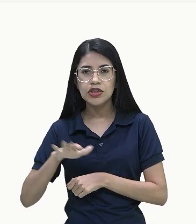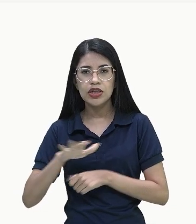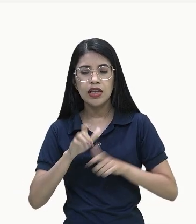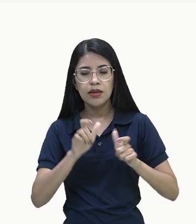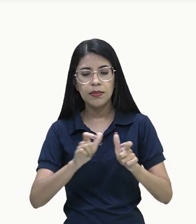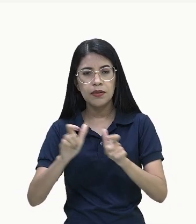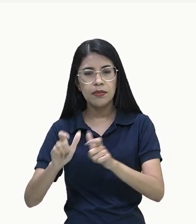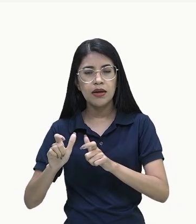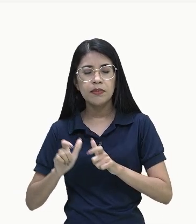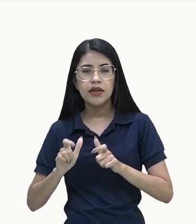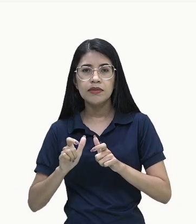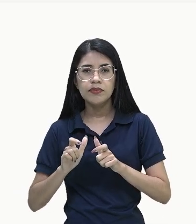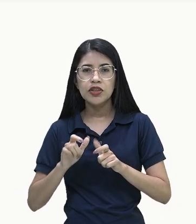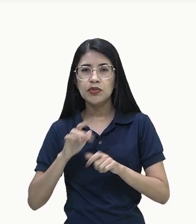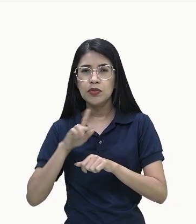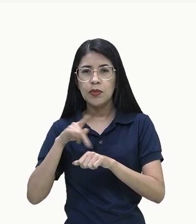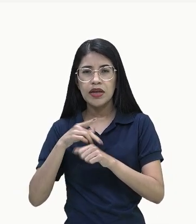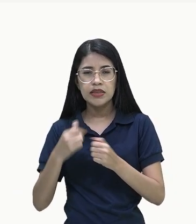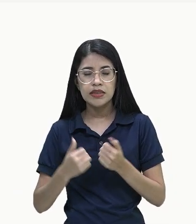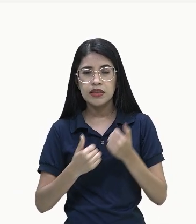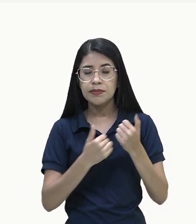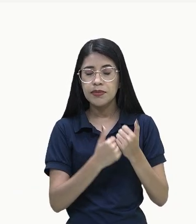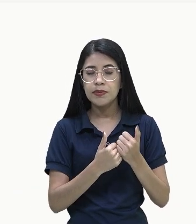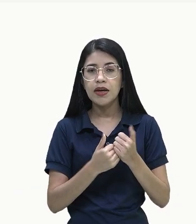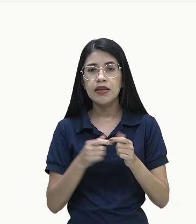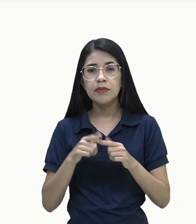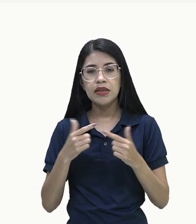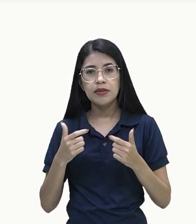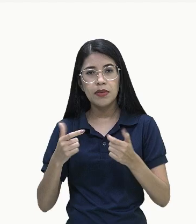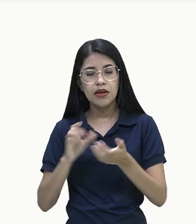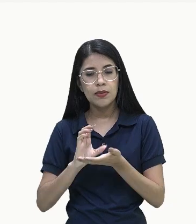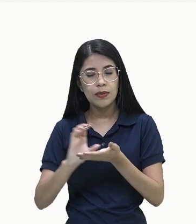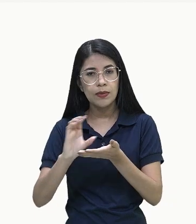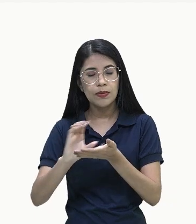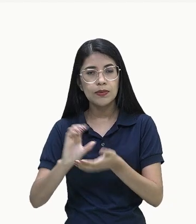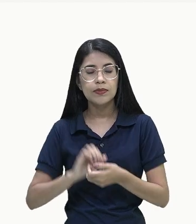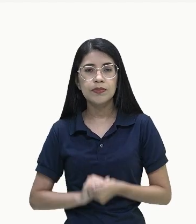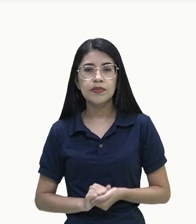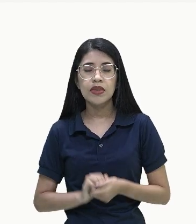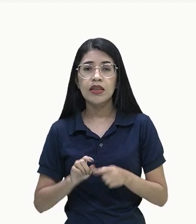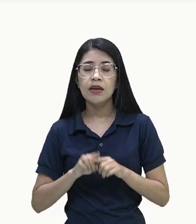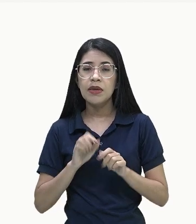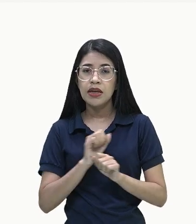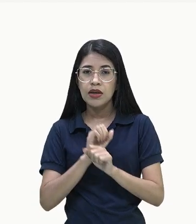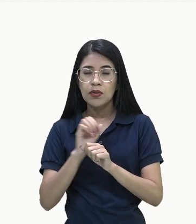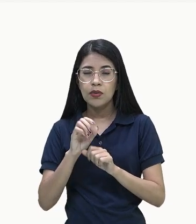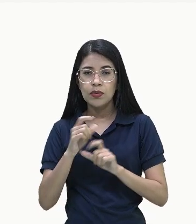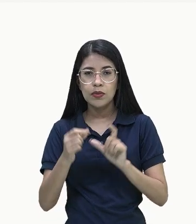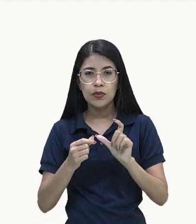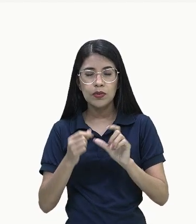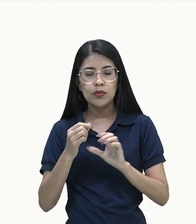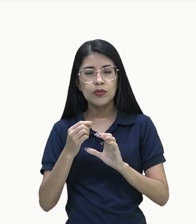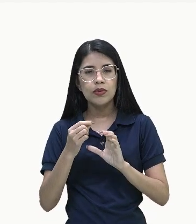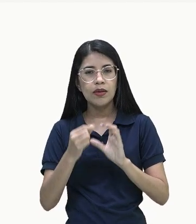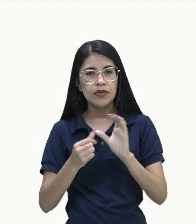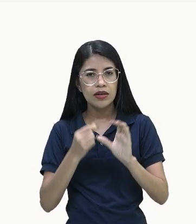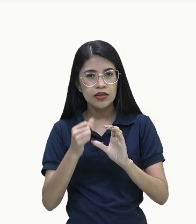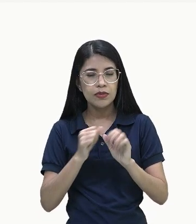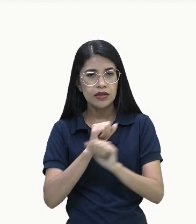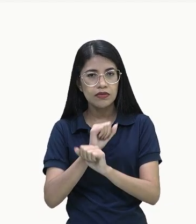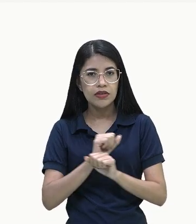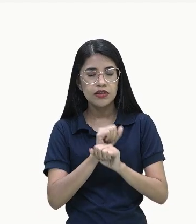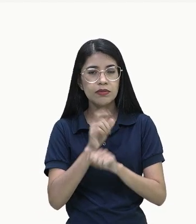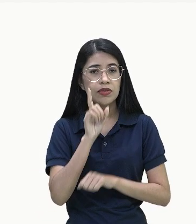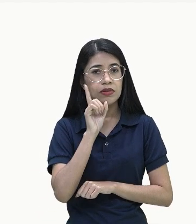entre os seus aliados, certo? Os Estados Unidos defendiam o capitalismo, isso é muito importante, tá? Os Estados Unidos